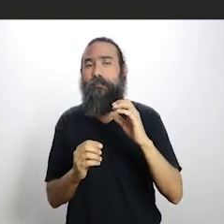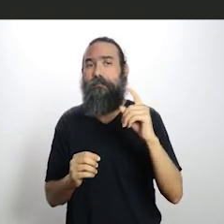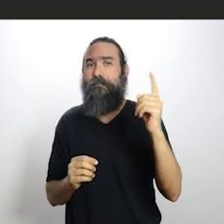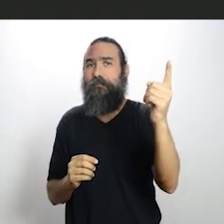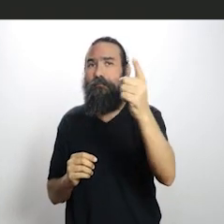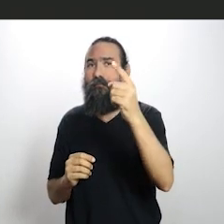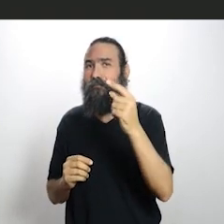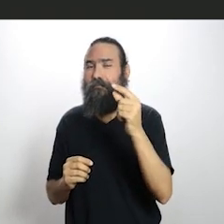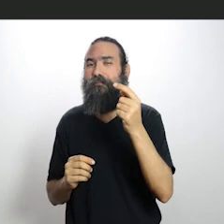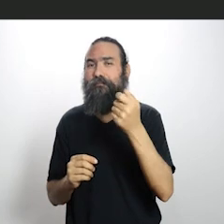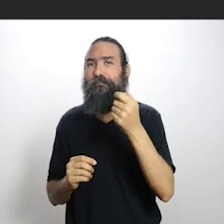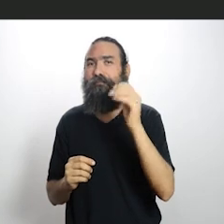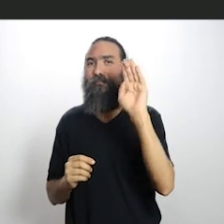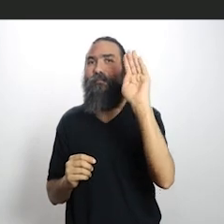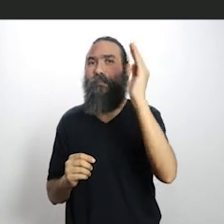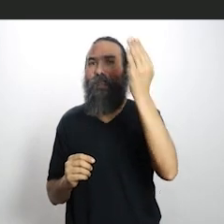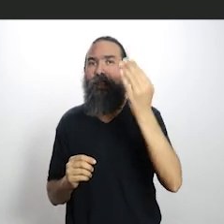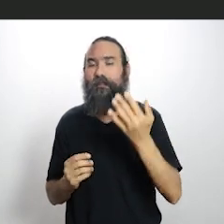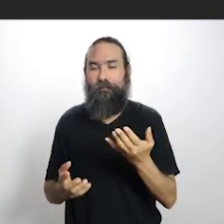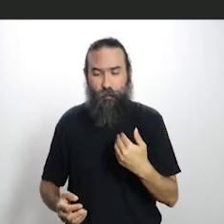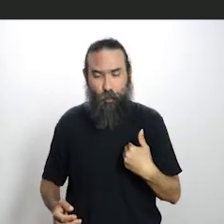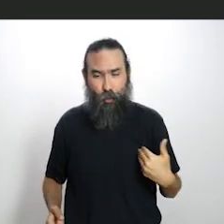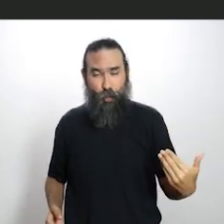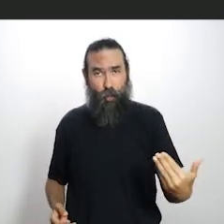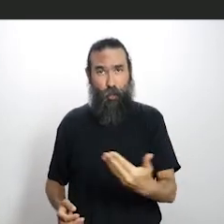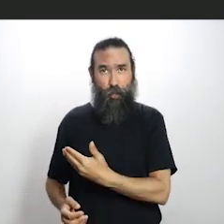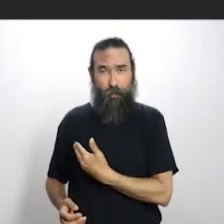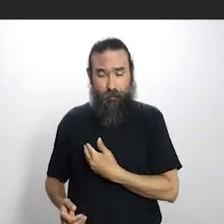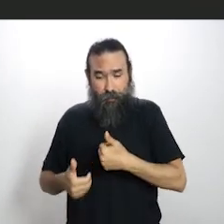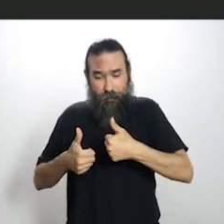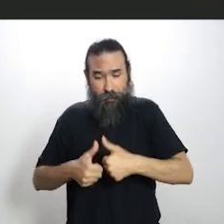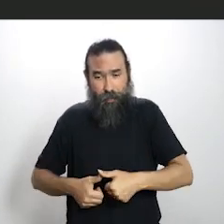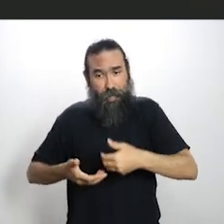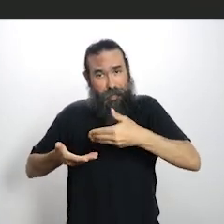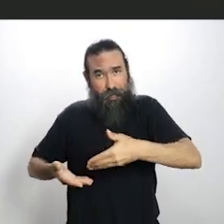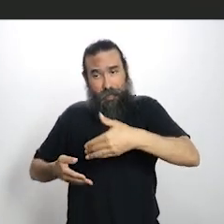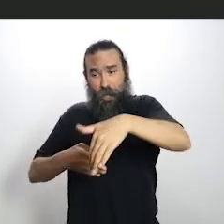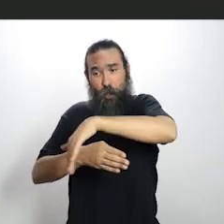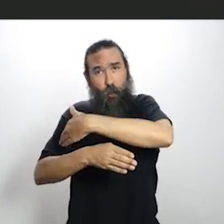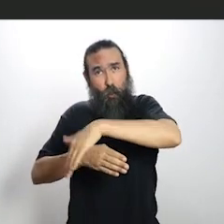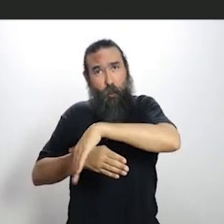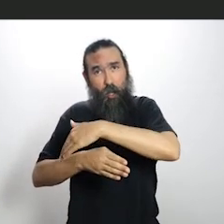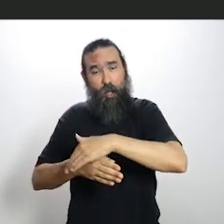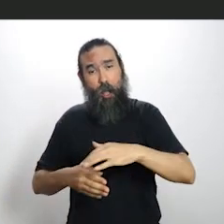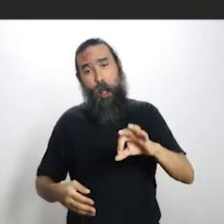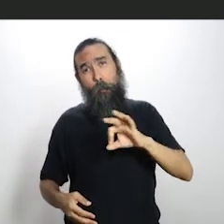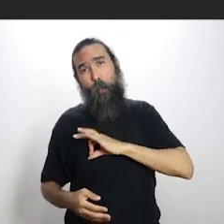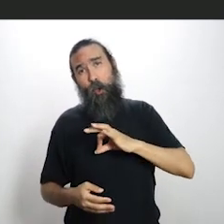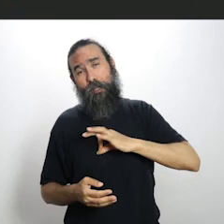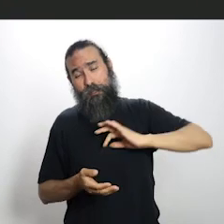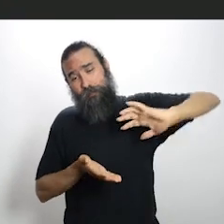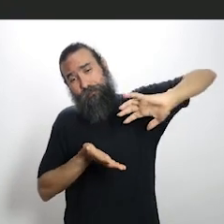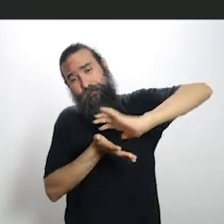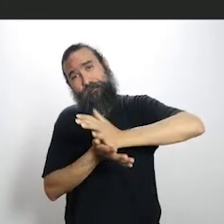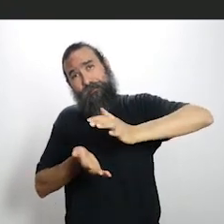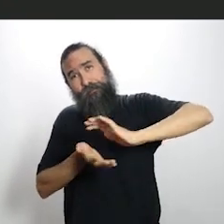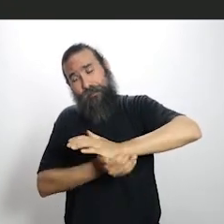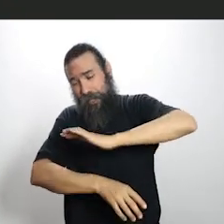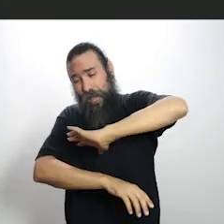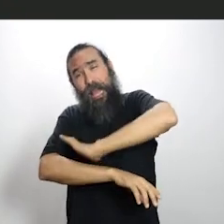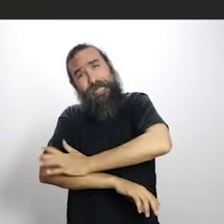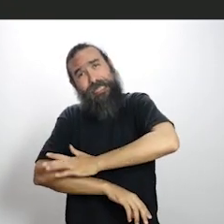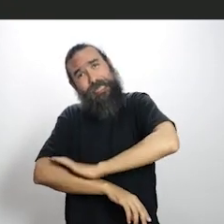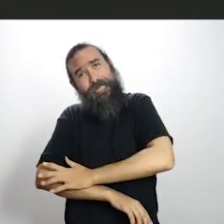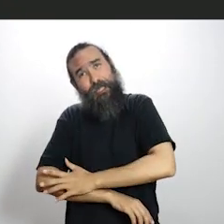coronhada agora do corona né naturalmente como das tradicionais quilombolas nós negros periféricos né urbano né